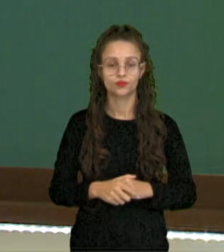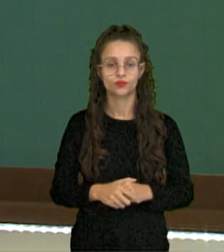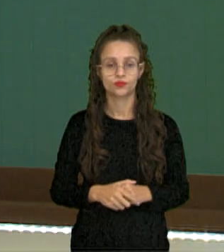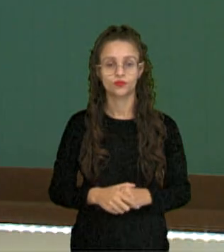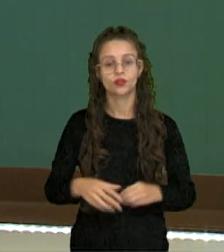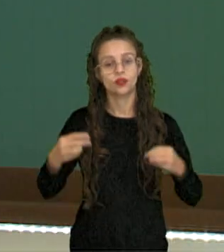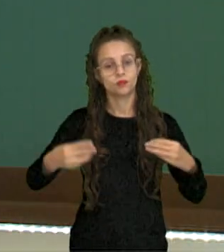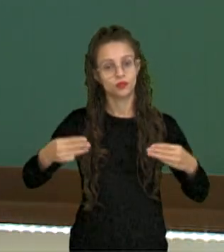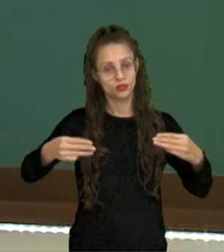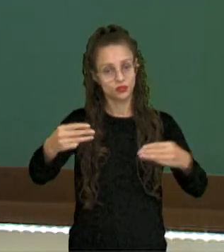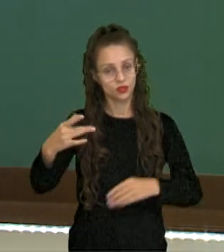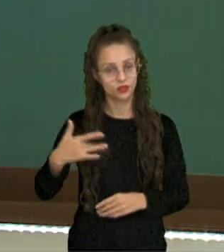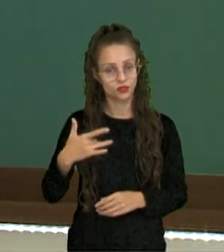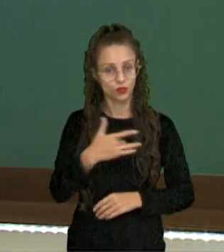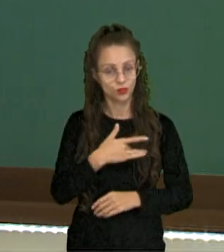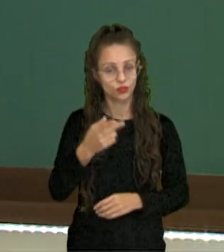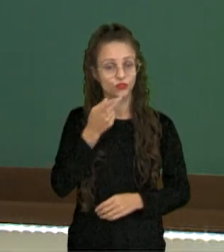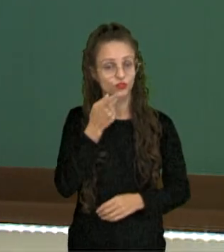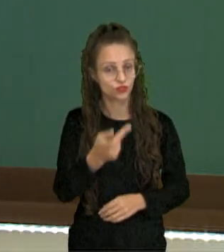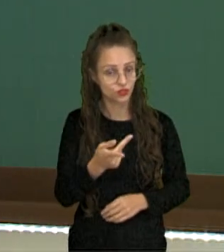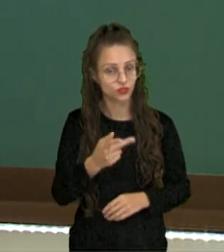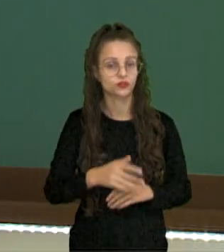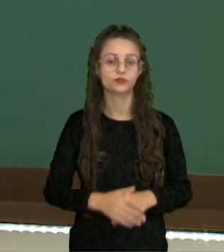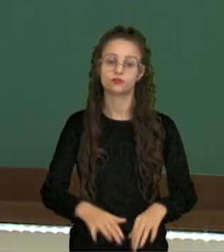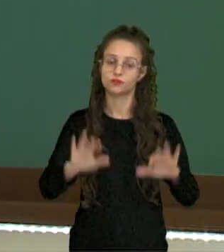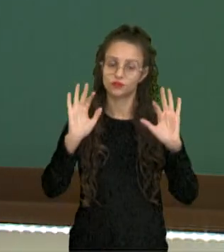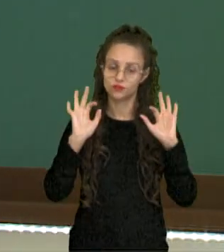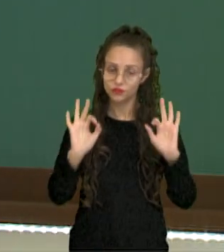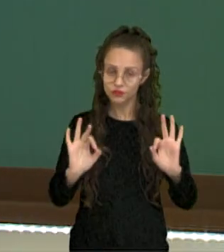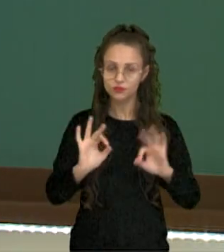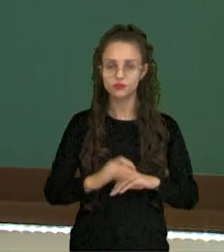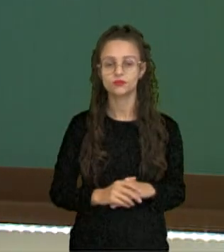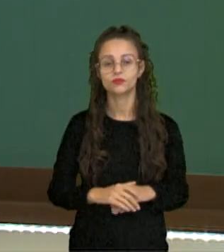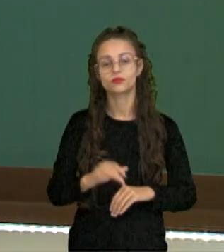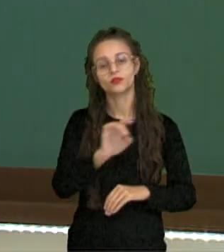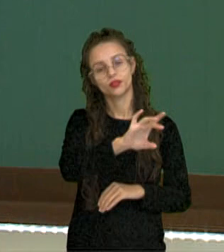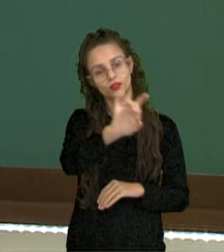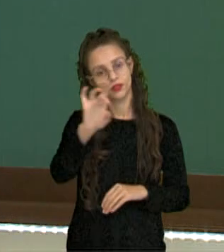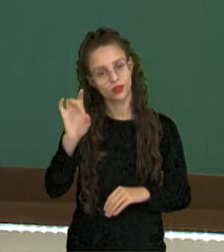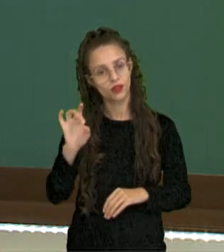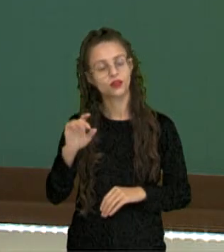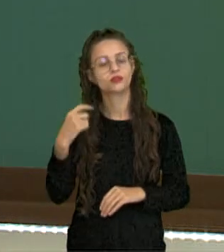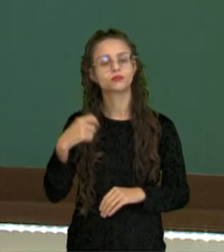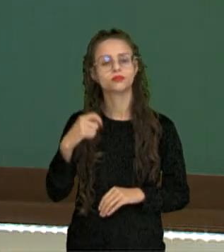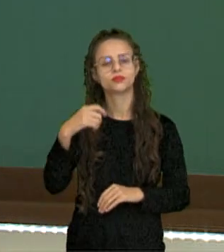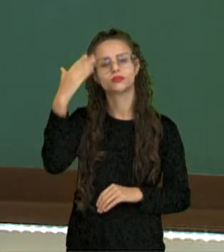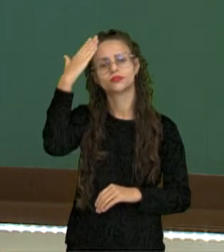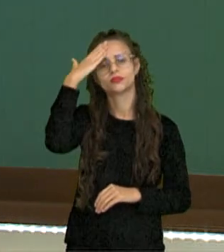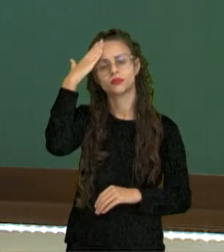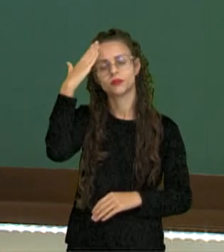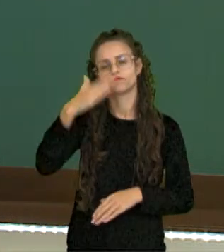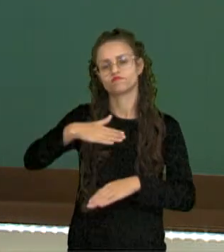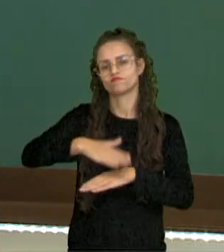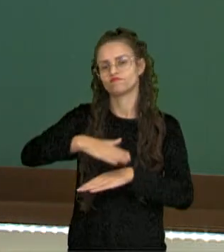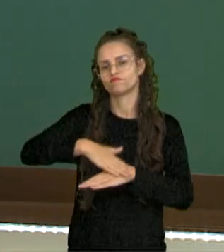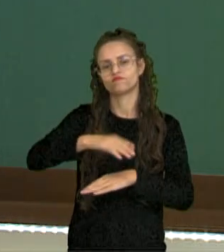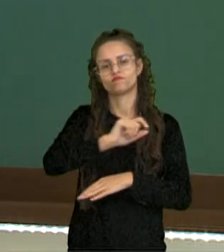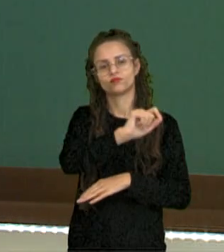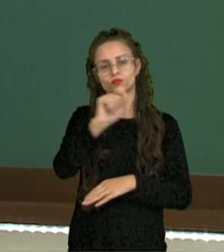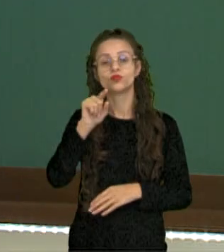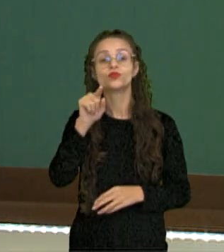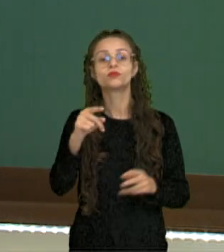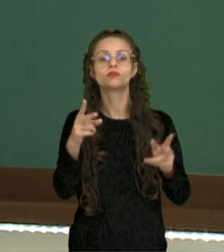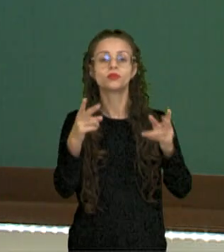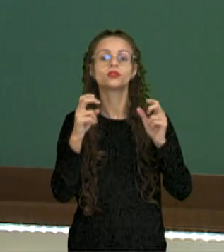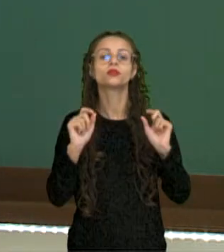O Ministério da Saúde disse, acertadamente, que cada um deve saber a sua parte. O que você